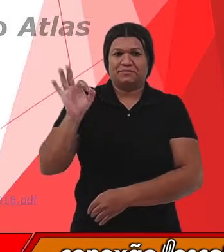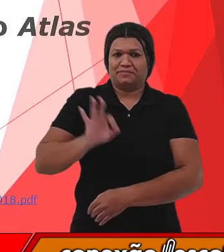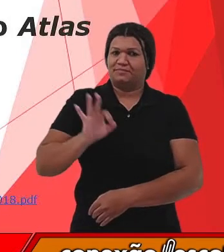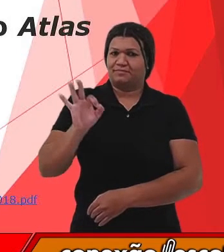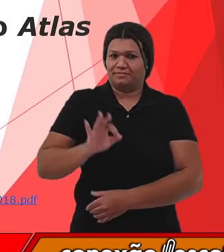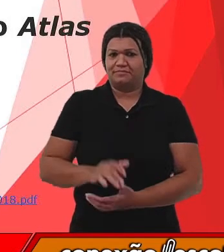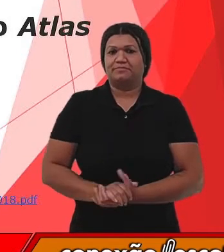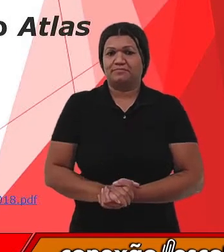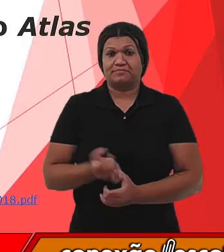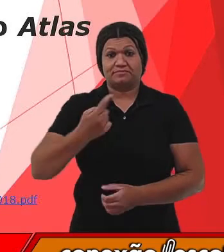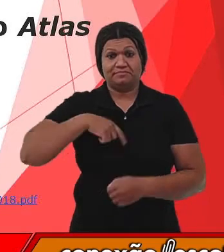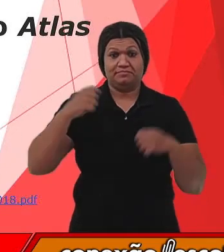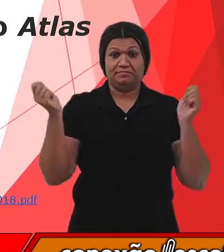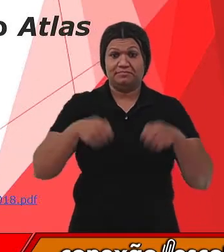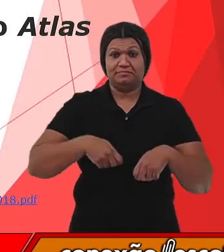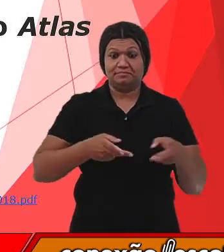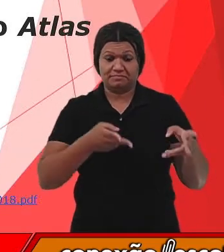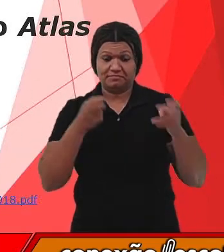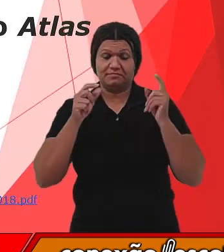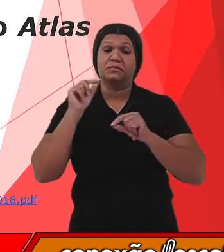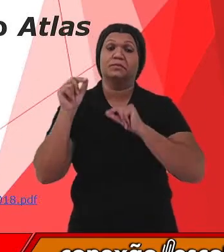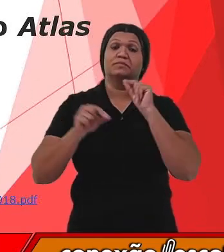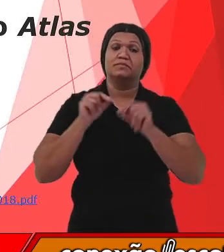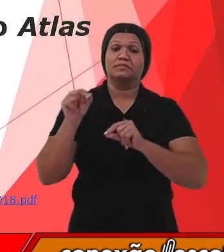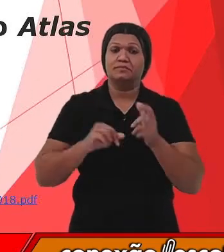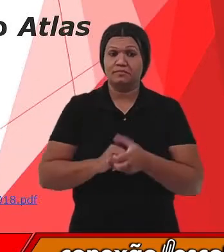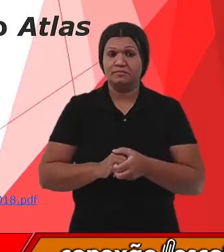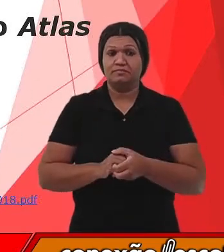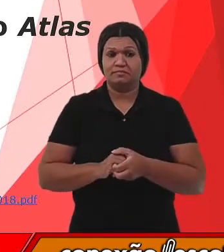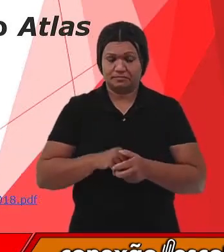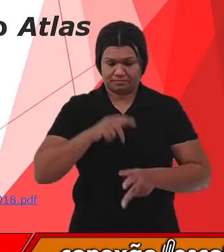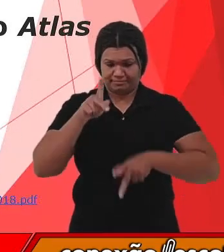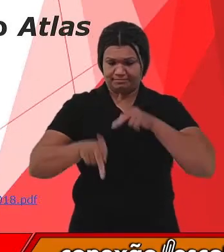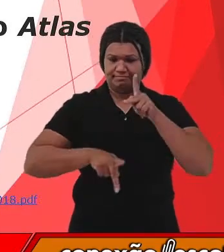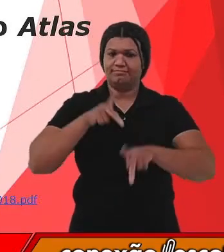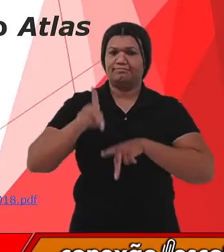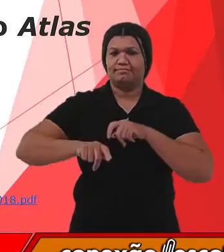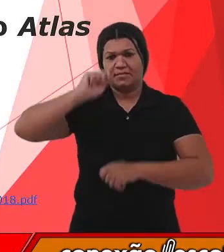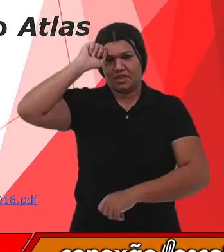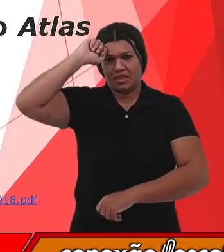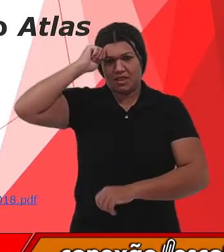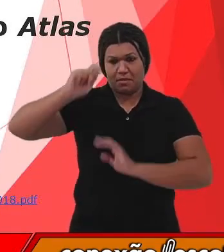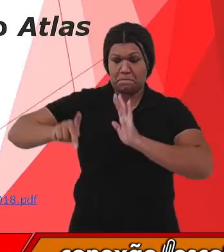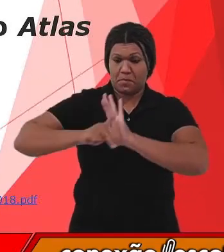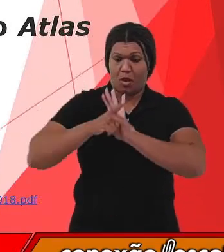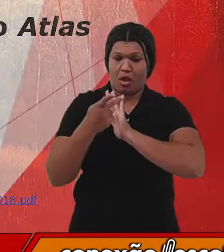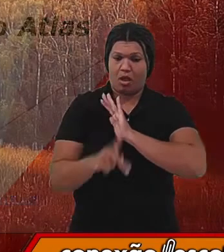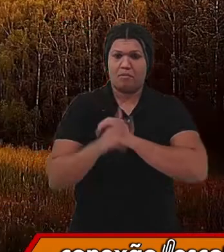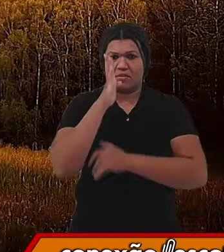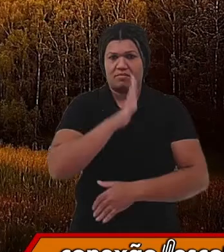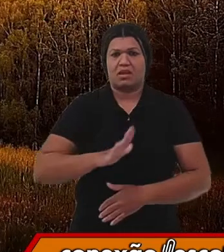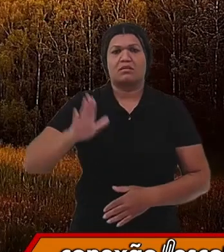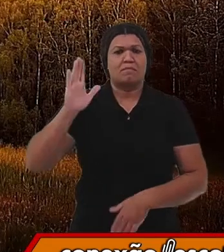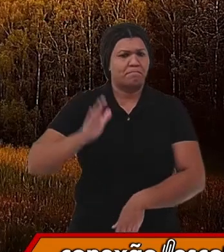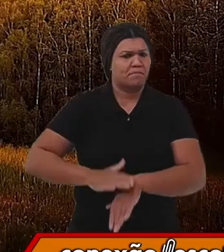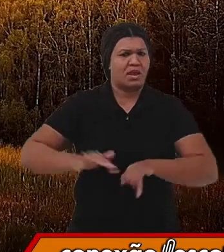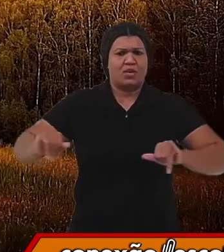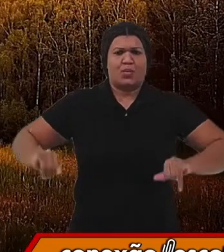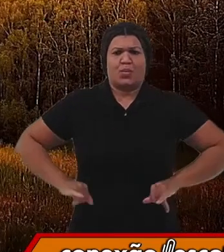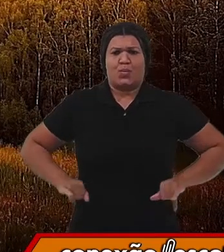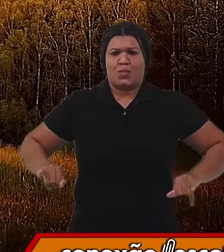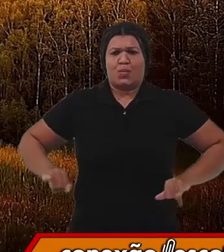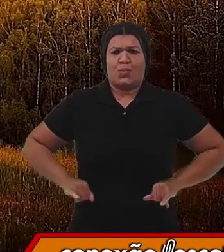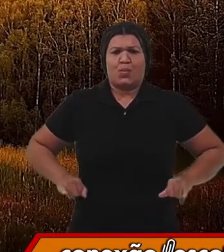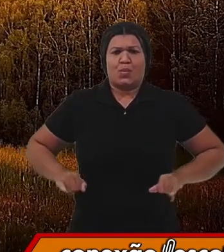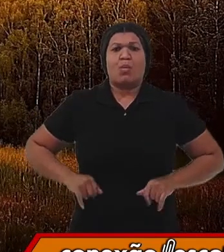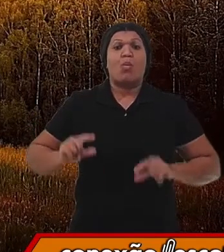nós precisamos perceber nessa perspectiva? Que a população negra brasileira é a que mais sofre com a